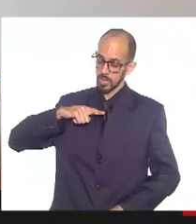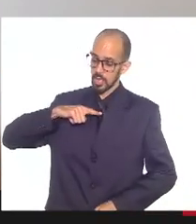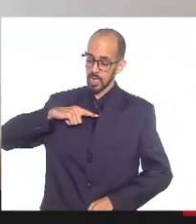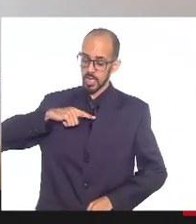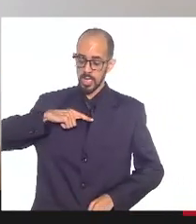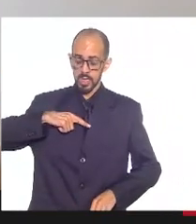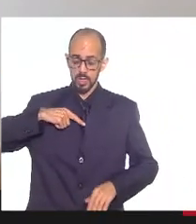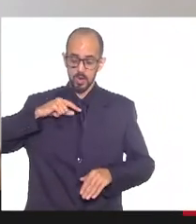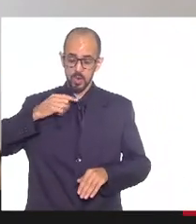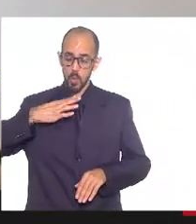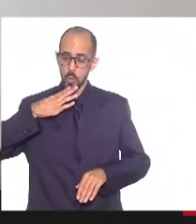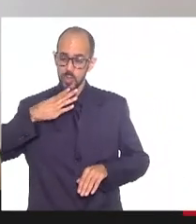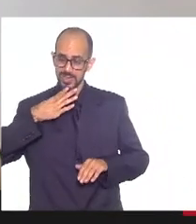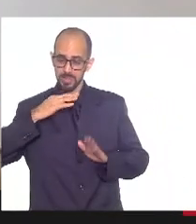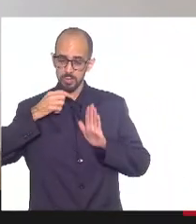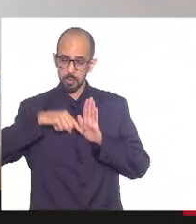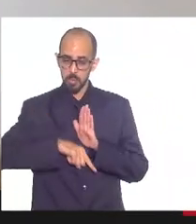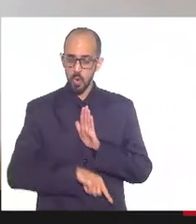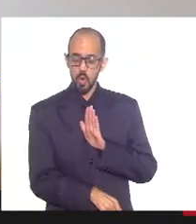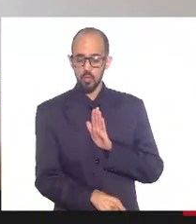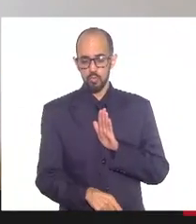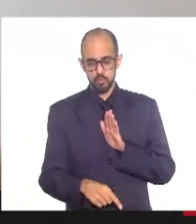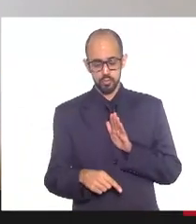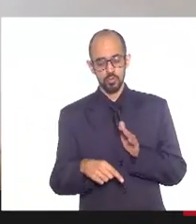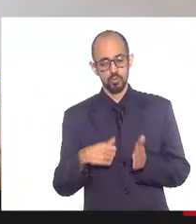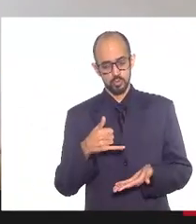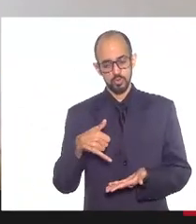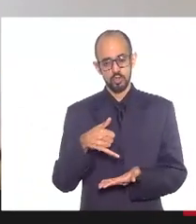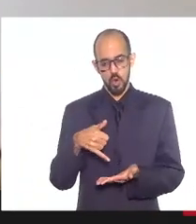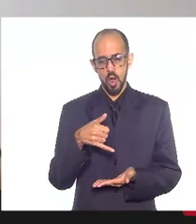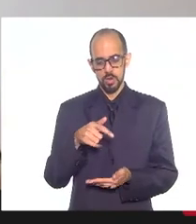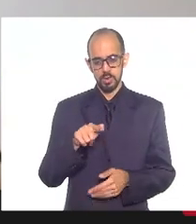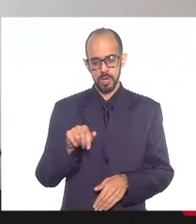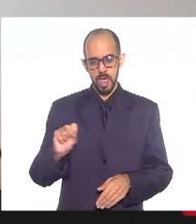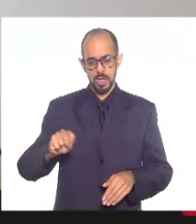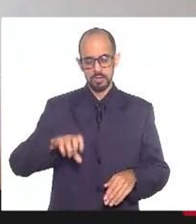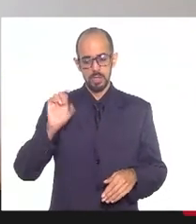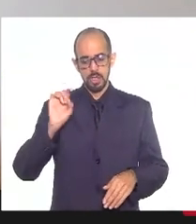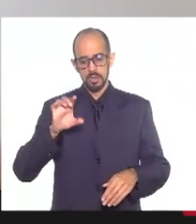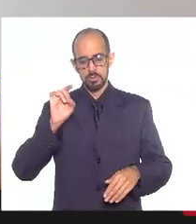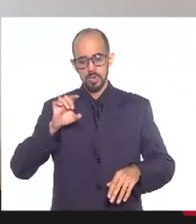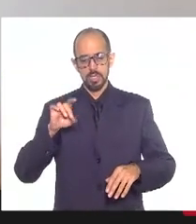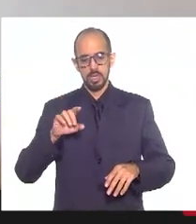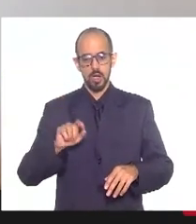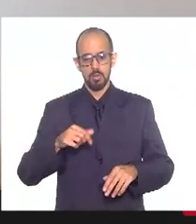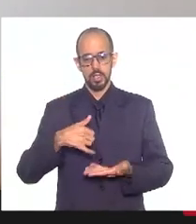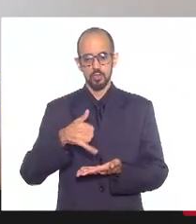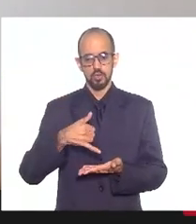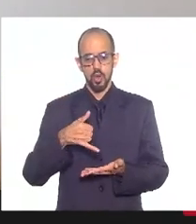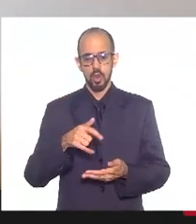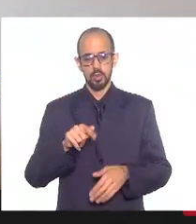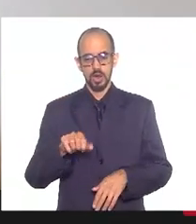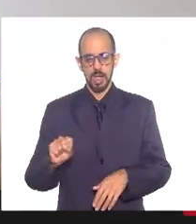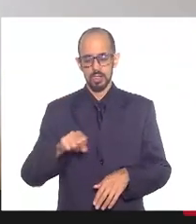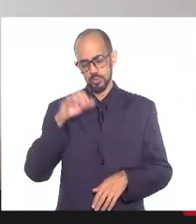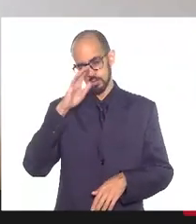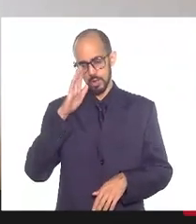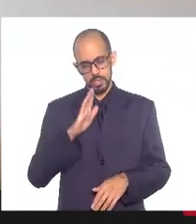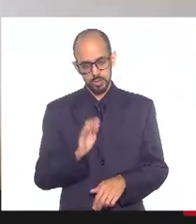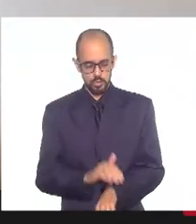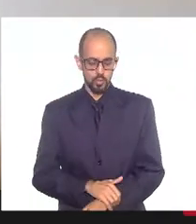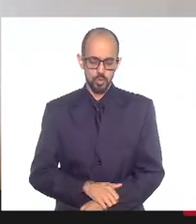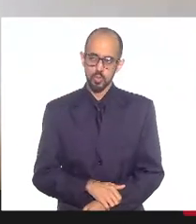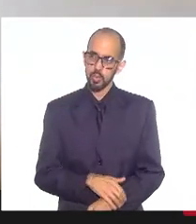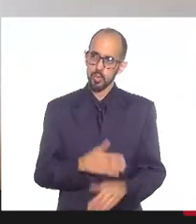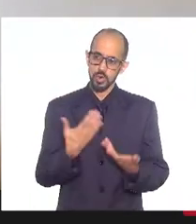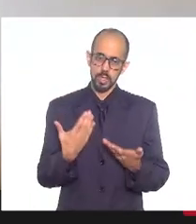conhecedor do setor de óleo e gás, especialmente do setor de óleo e gás no Brasil. Então,